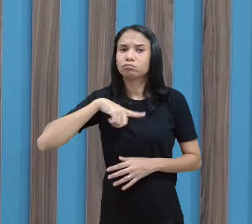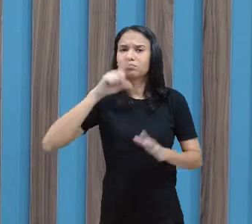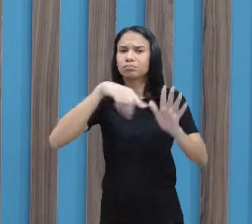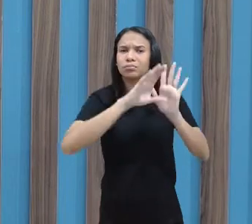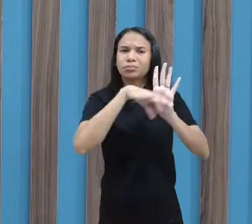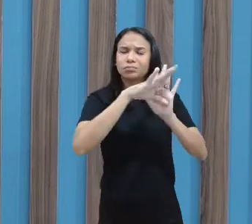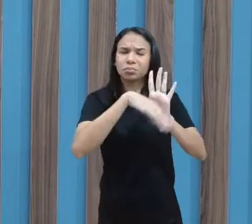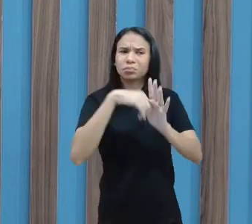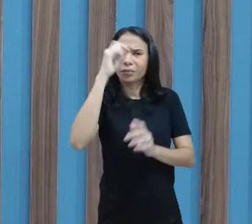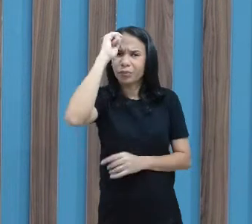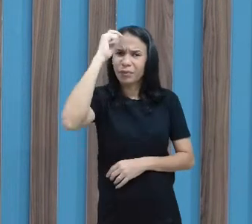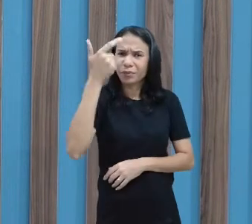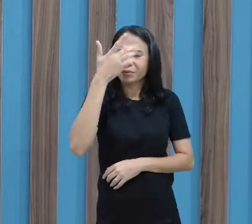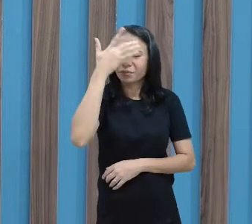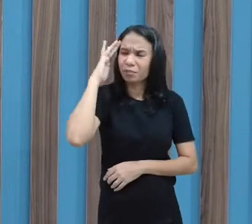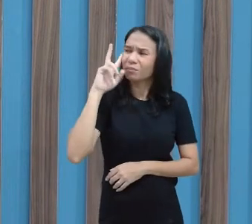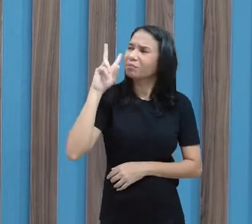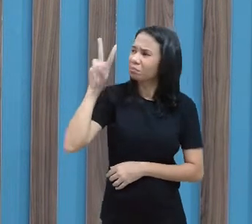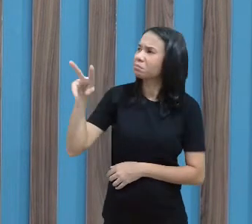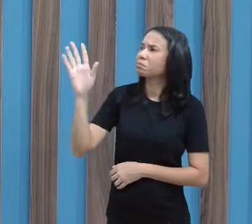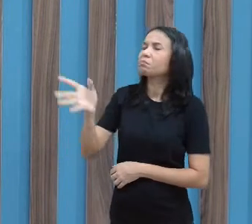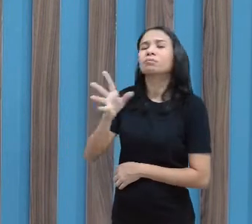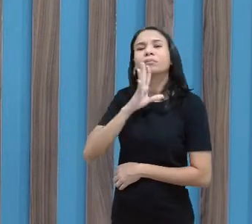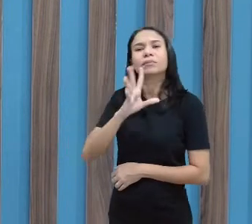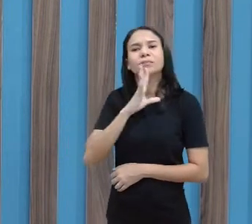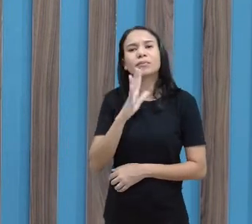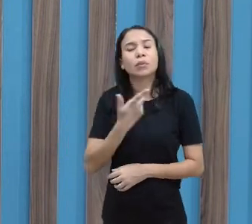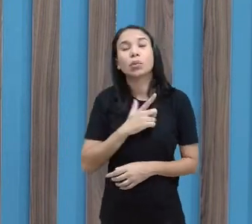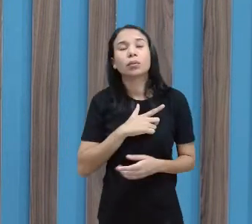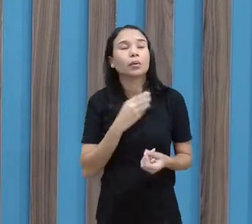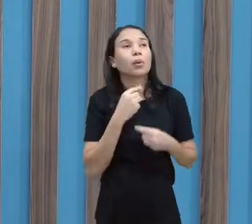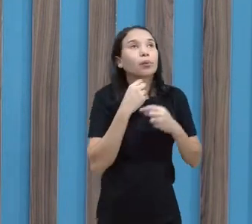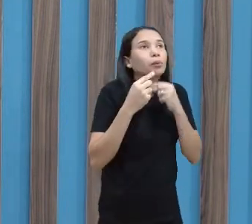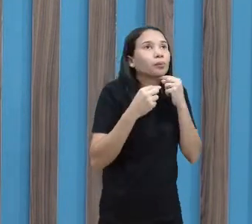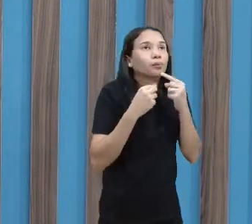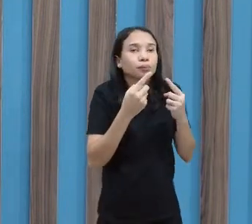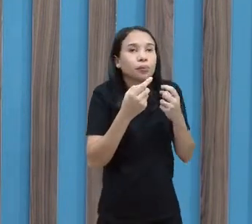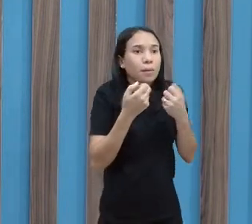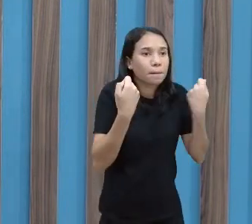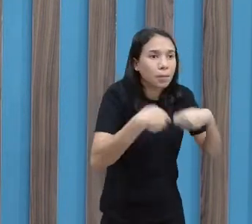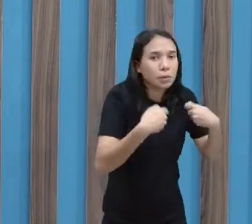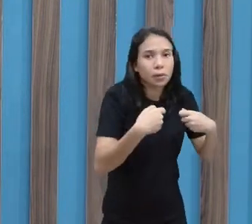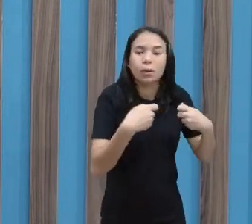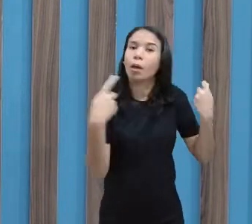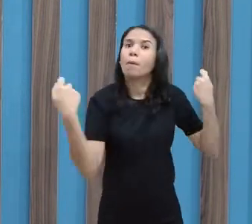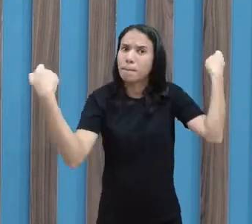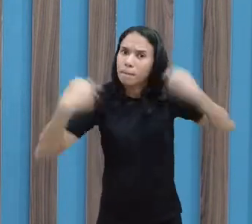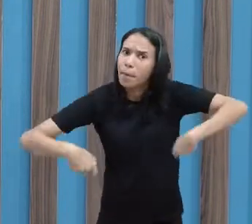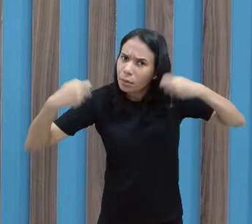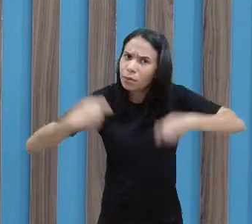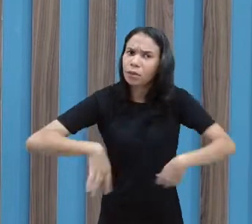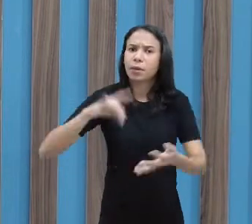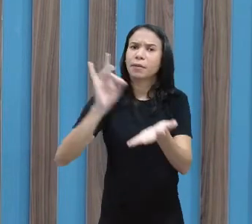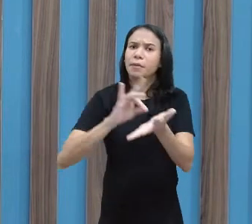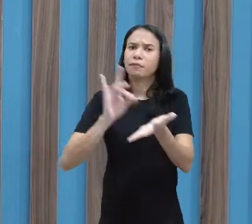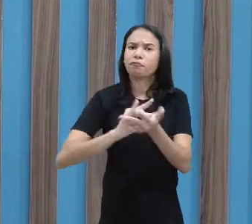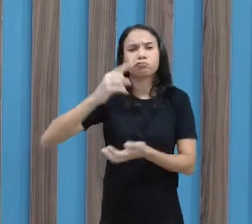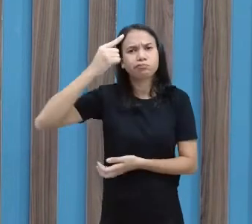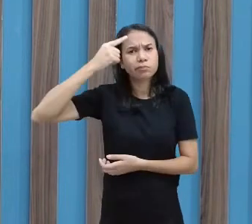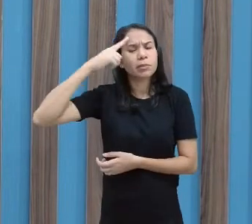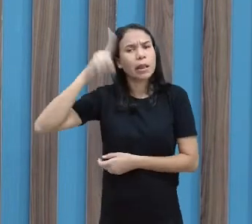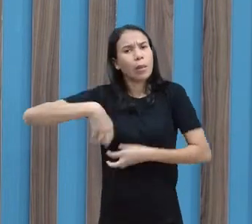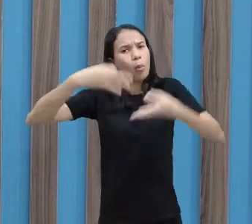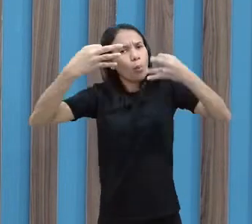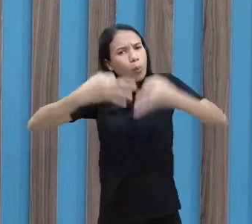óbvio, né? Que já não se questiona mais, que precisa se pensar. É uma certeza